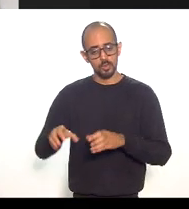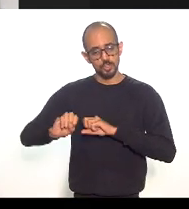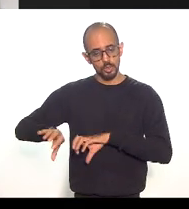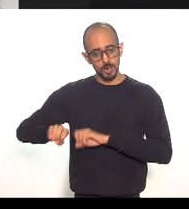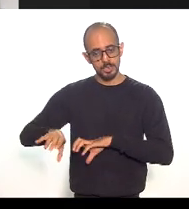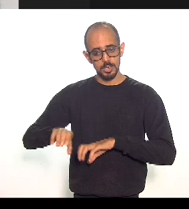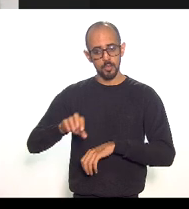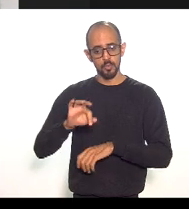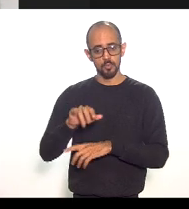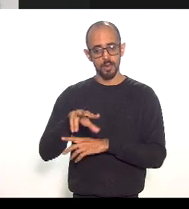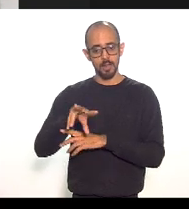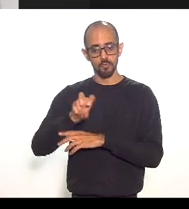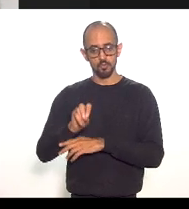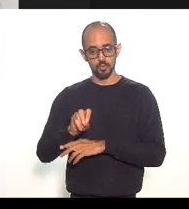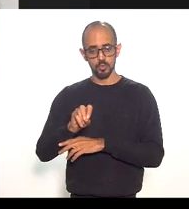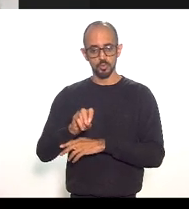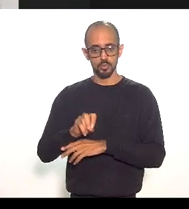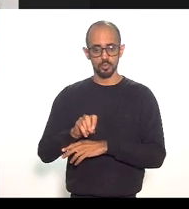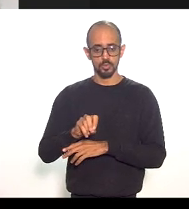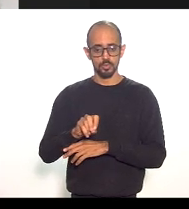Serafini.